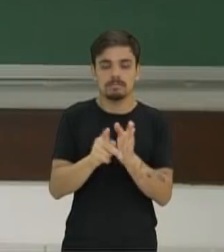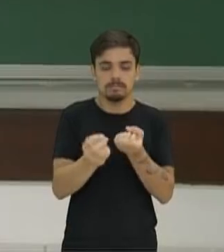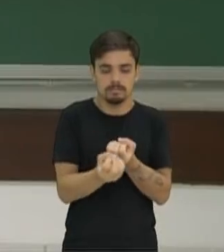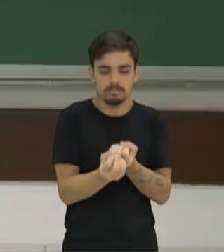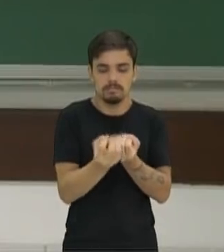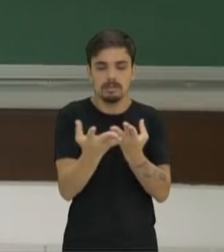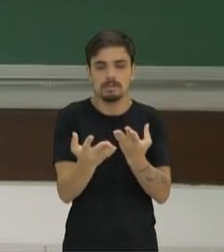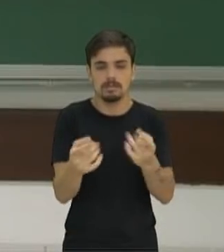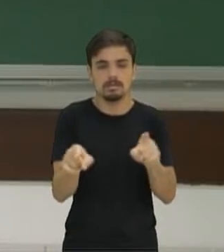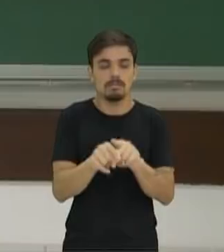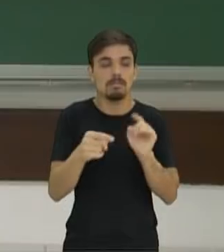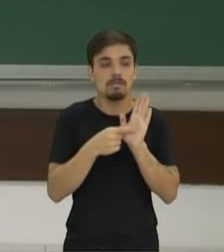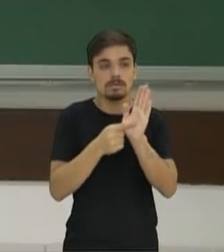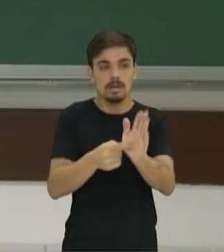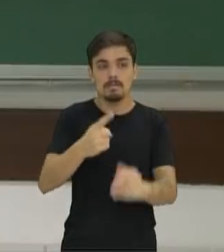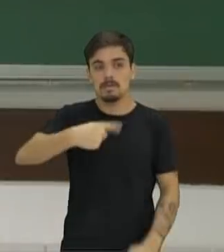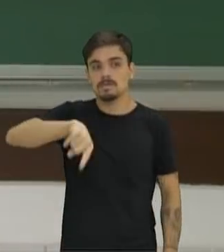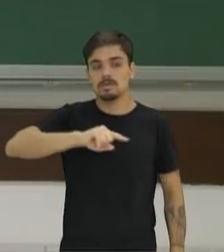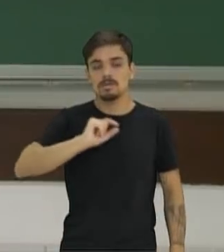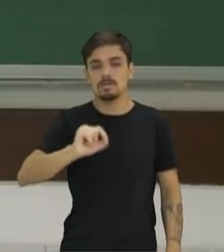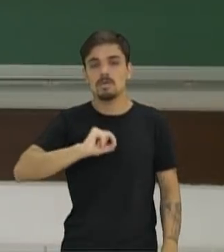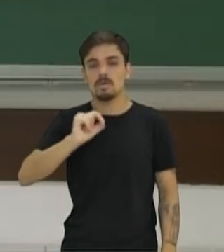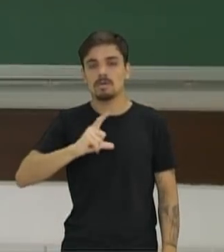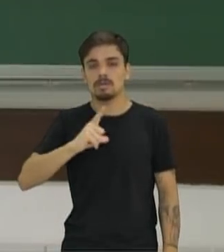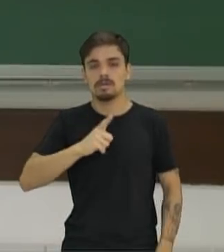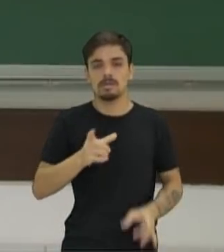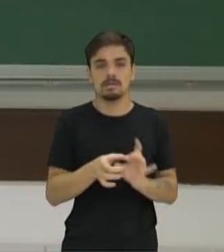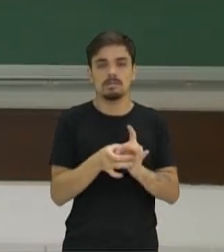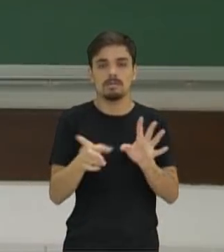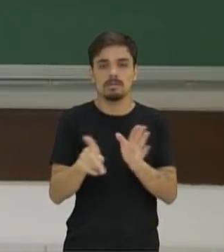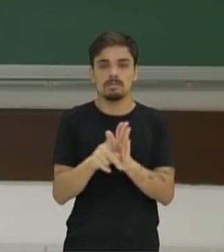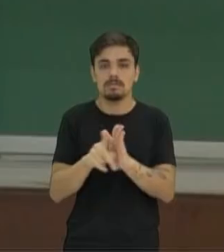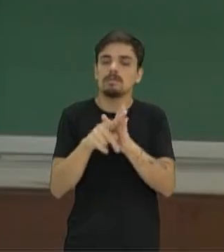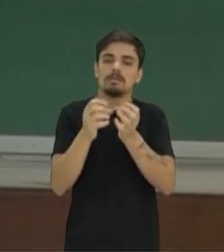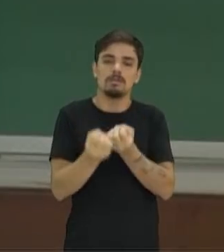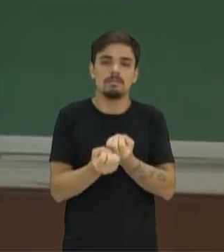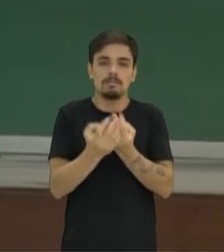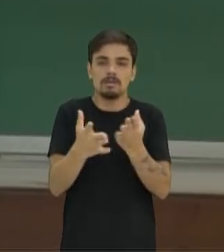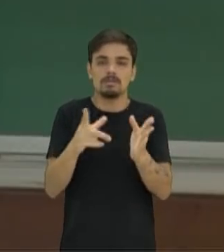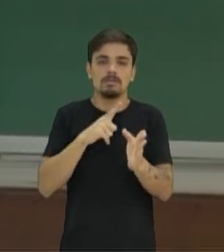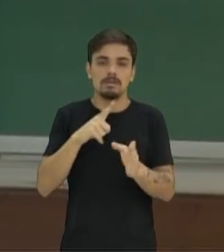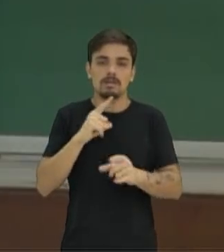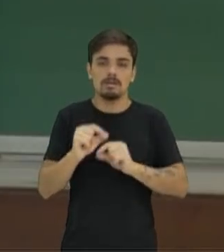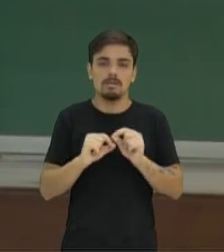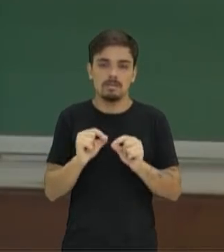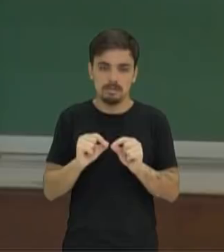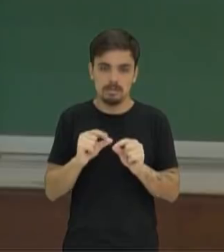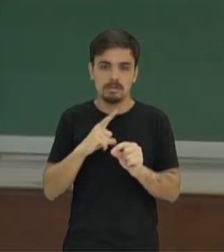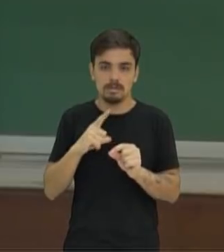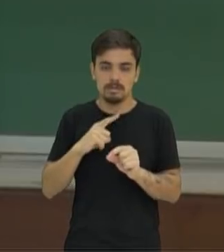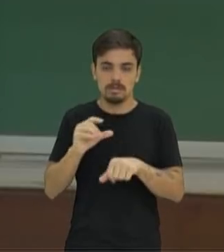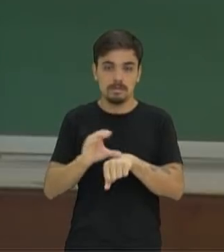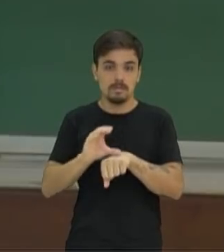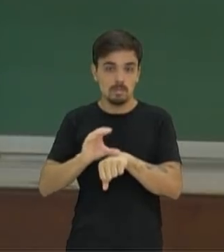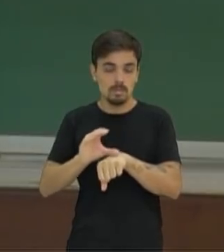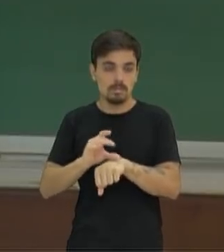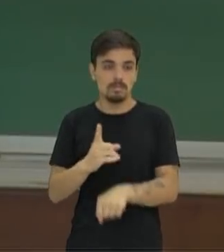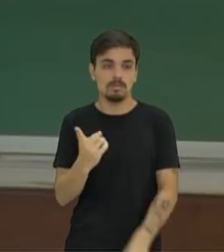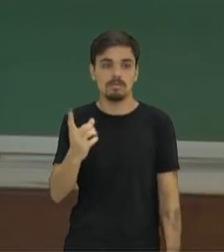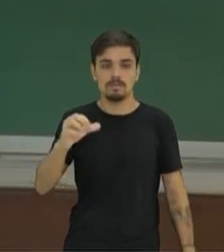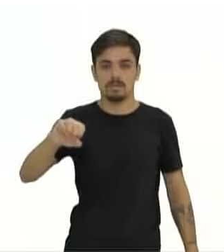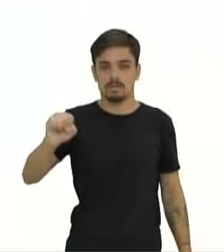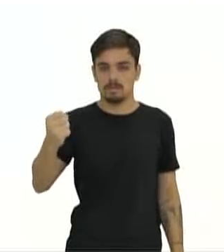expressão. Trouxe para vocês que a liberdade de expressão é garantida pela Constituição de